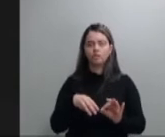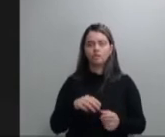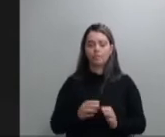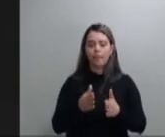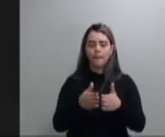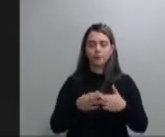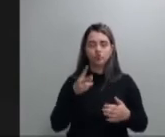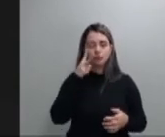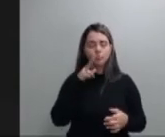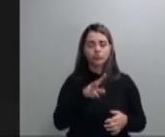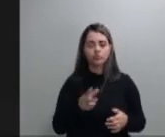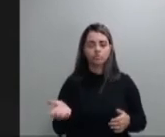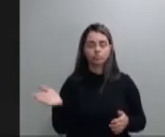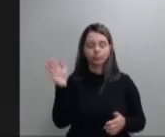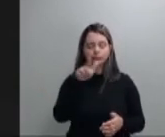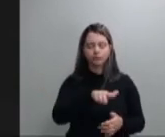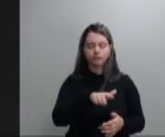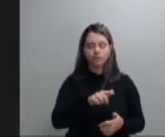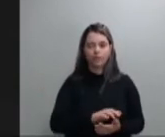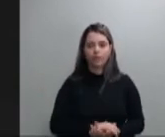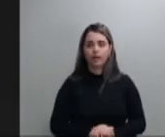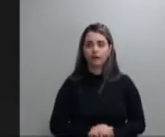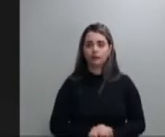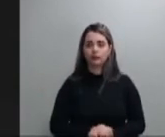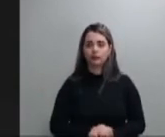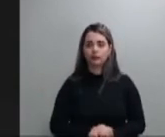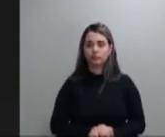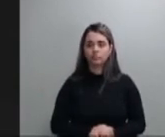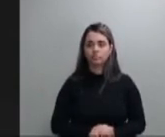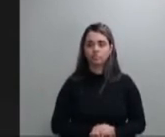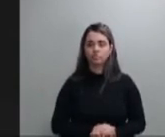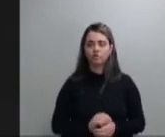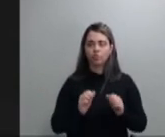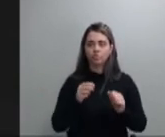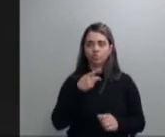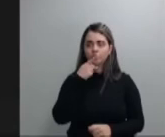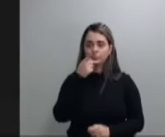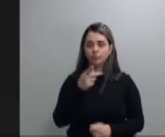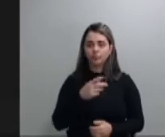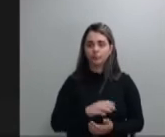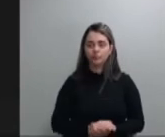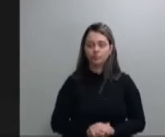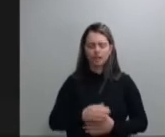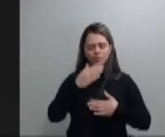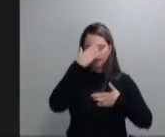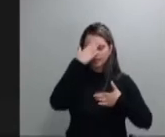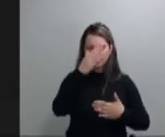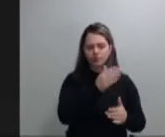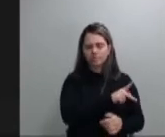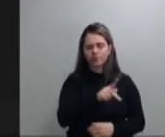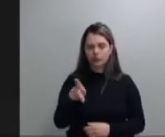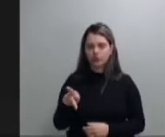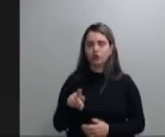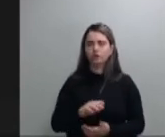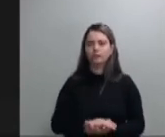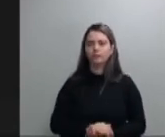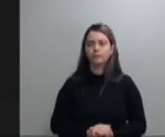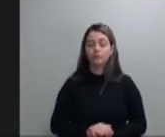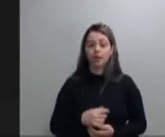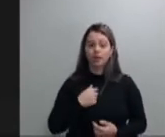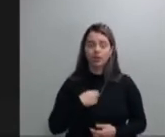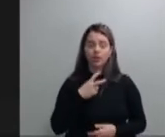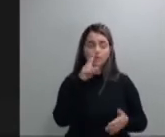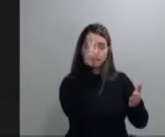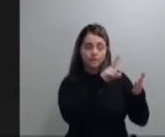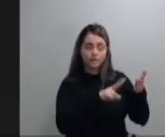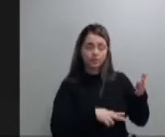estão aguardando com a palavra a ministra Regina muito obrigado senhor presidente então eu vou eu vou ler o voto